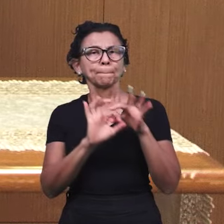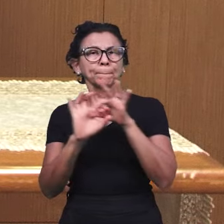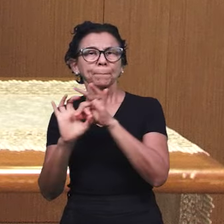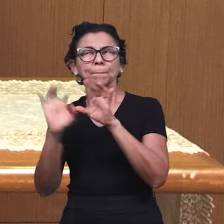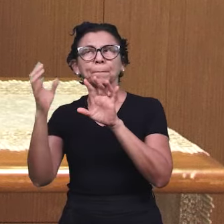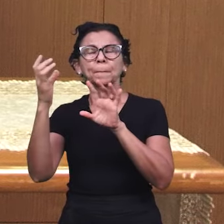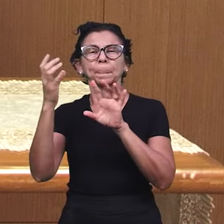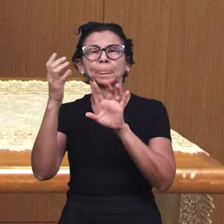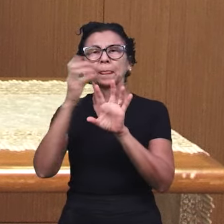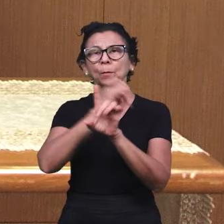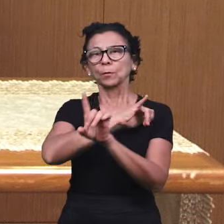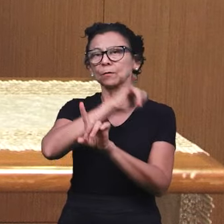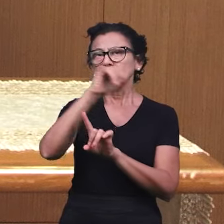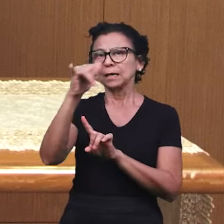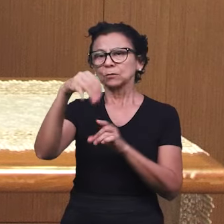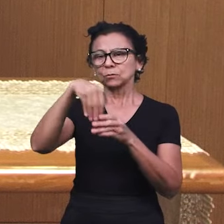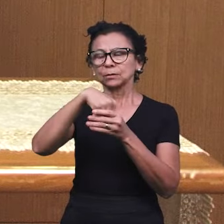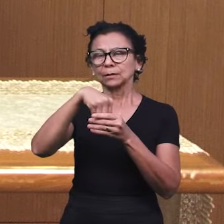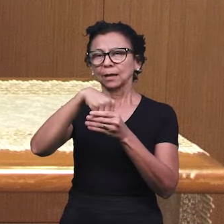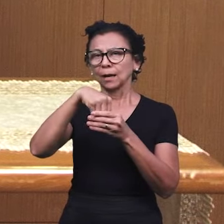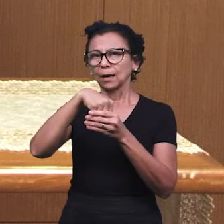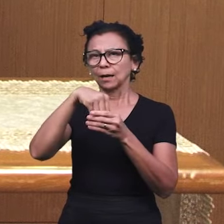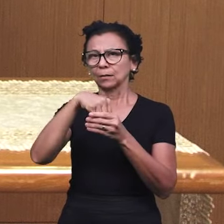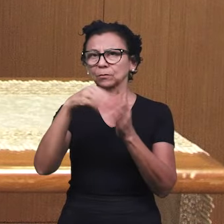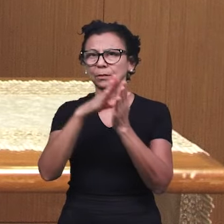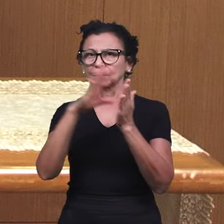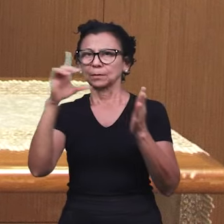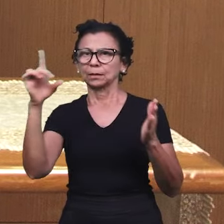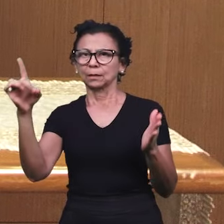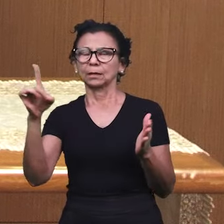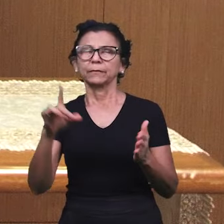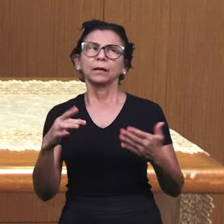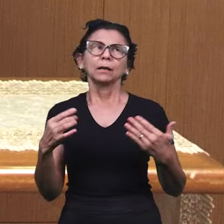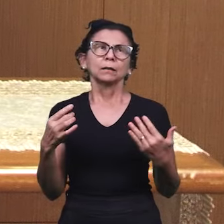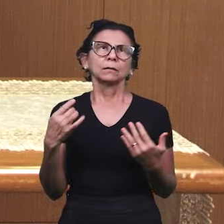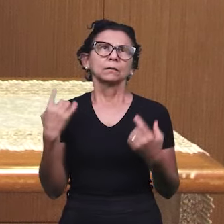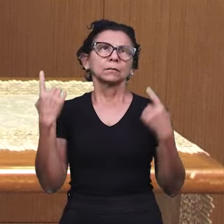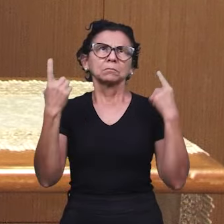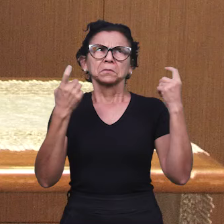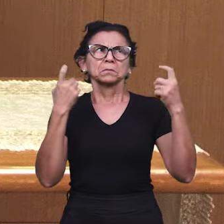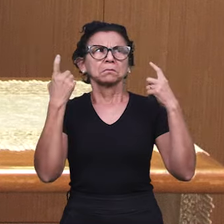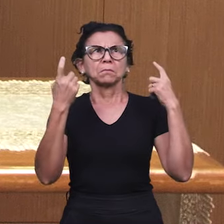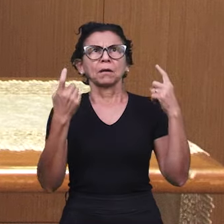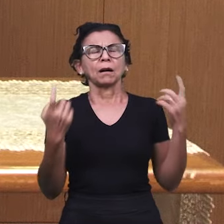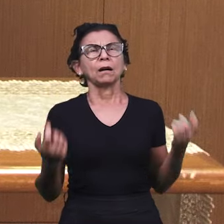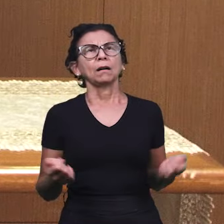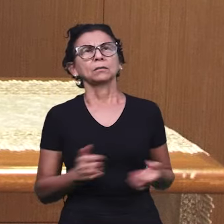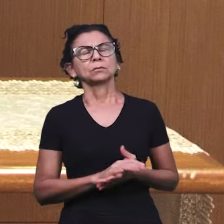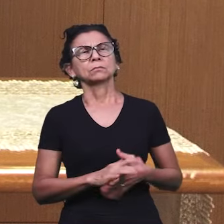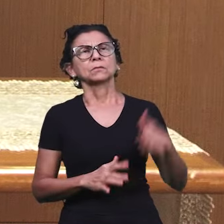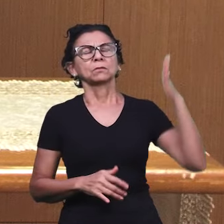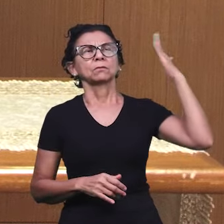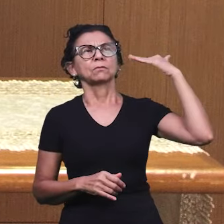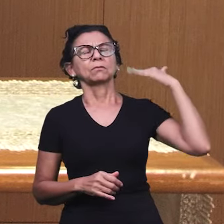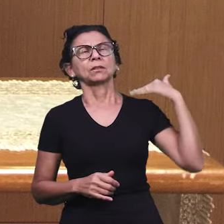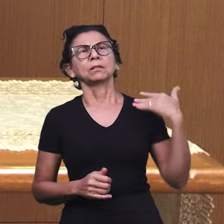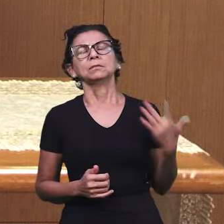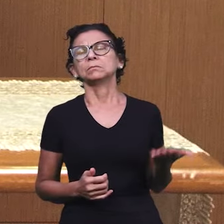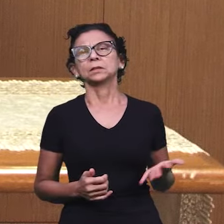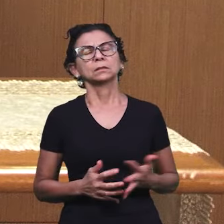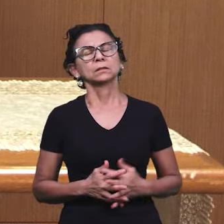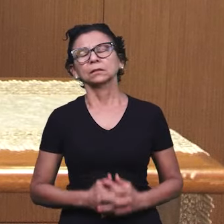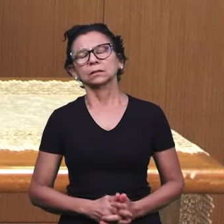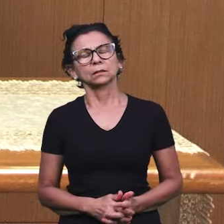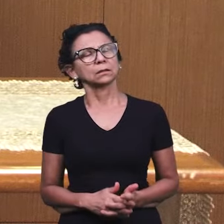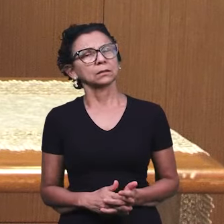dela. Então, nós não estamos preocupados, né, com grandes nomes.